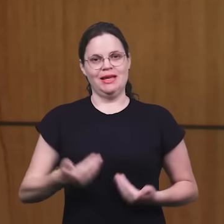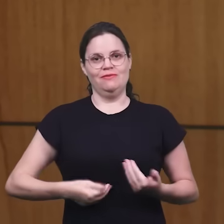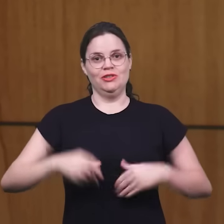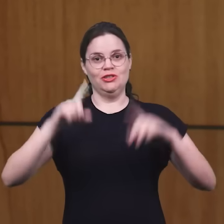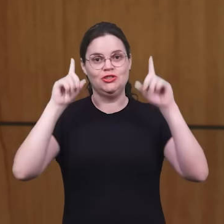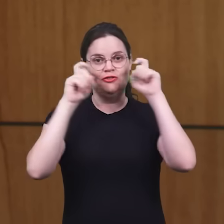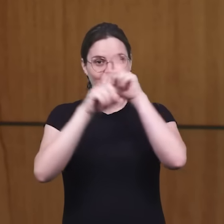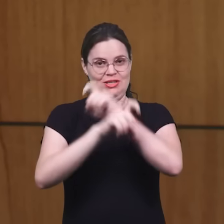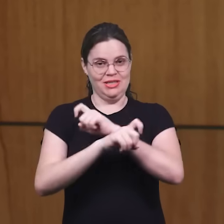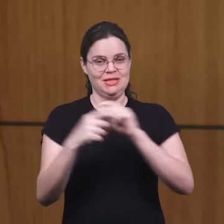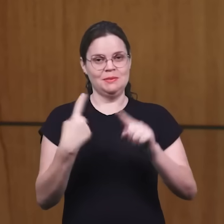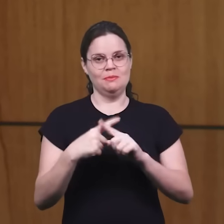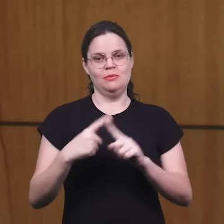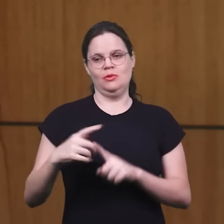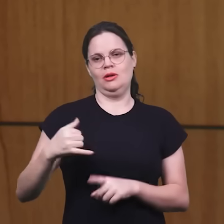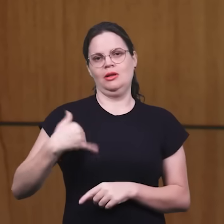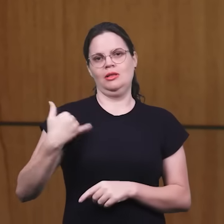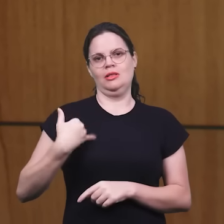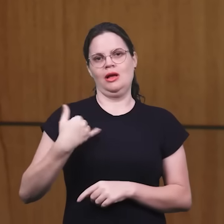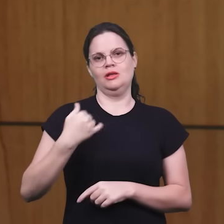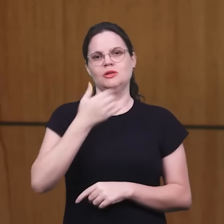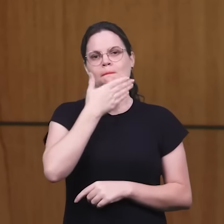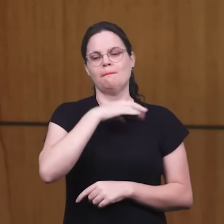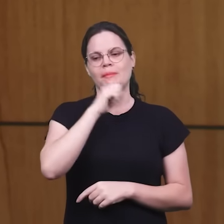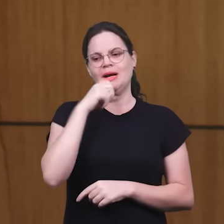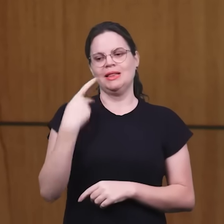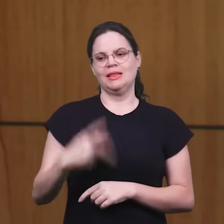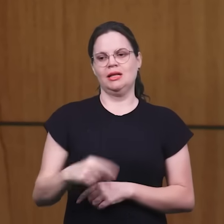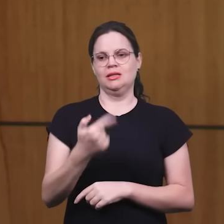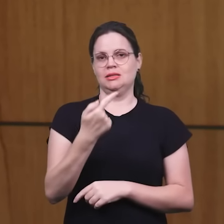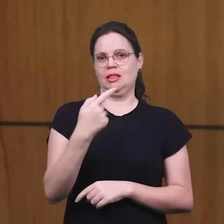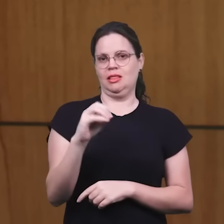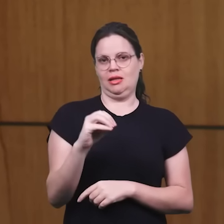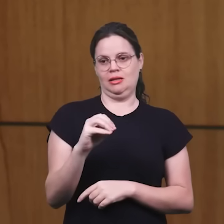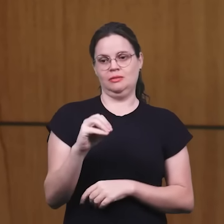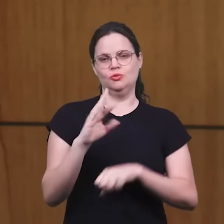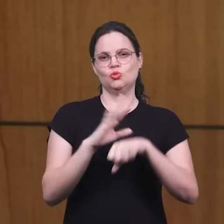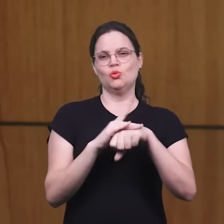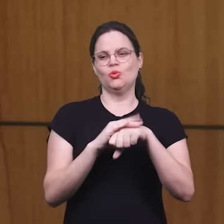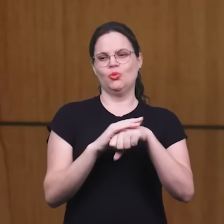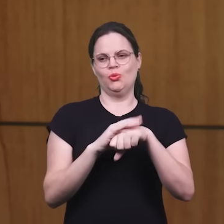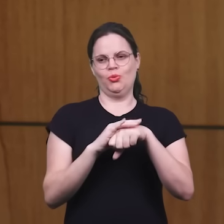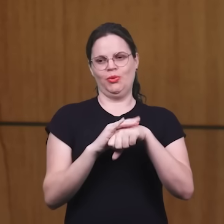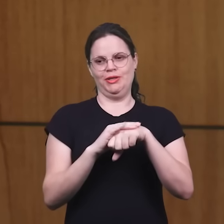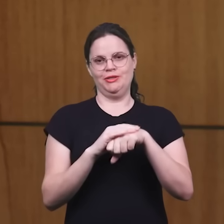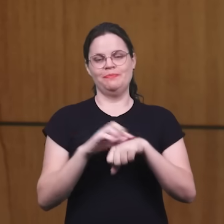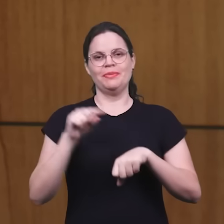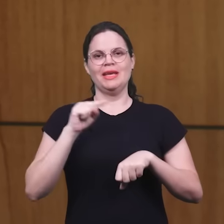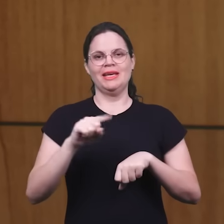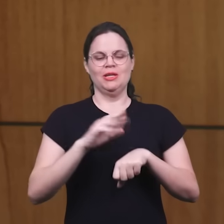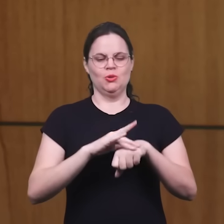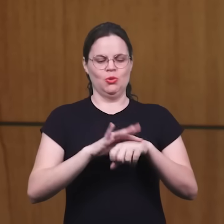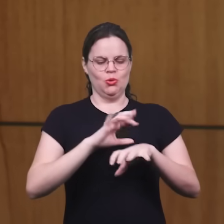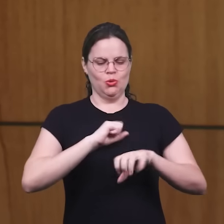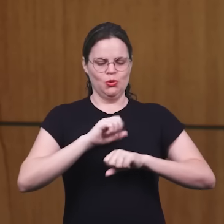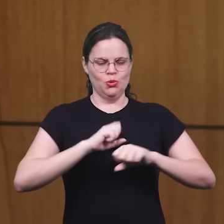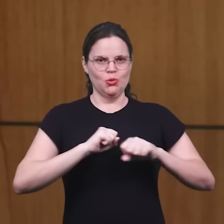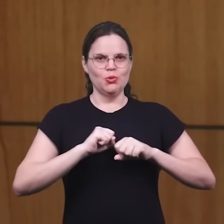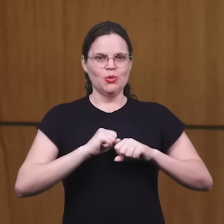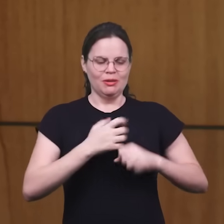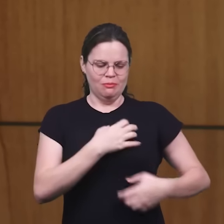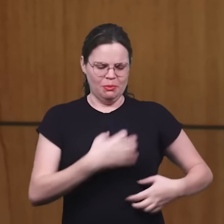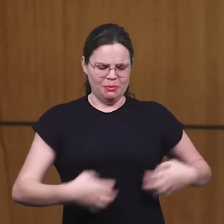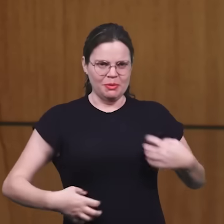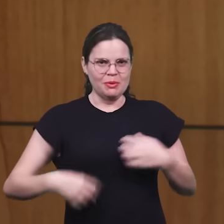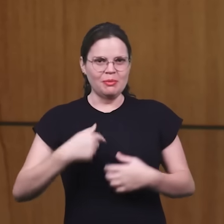que tem 70 anos de idade, está enfermo, e a enfermidade atingiu órgãos do seu corpo e ele ainda